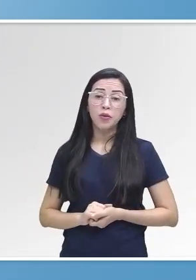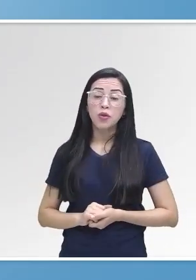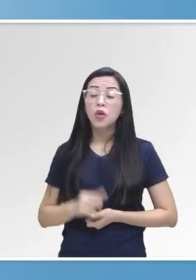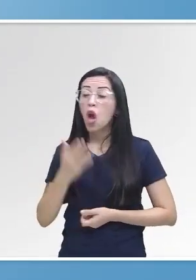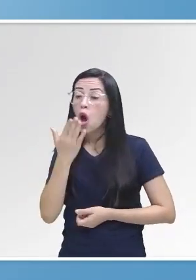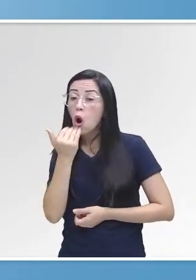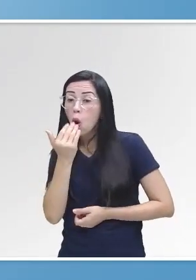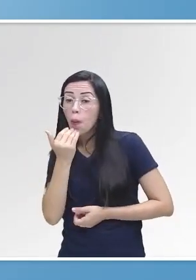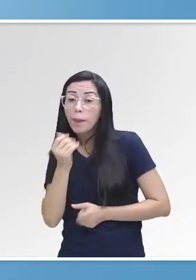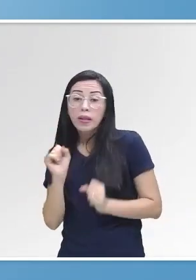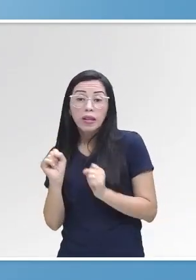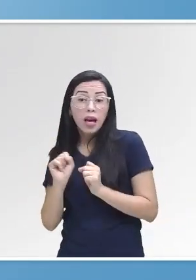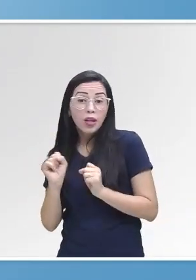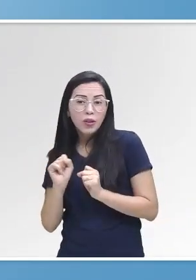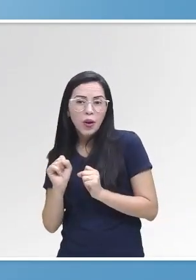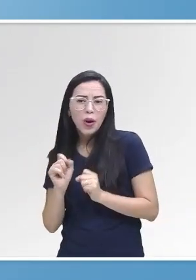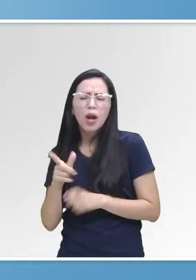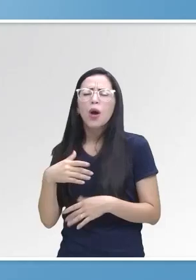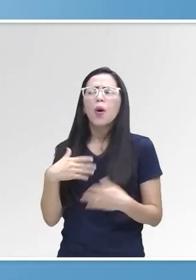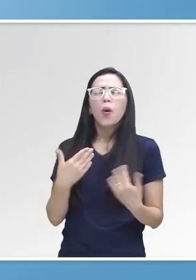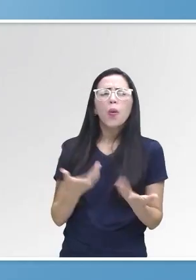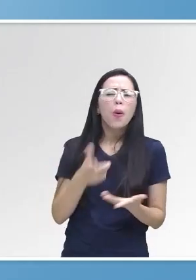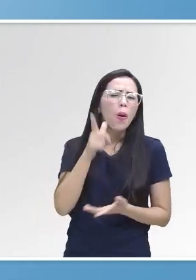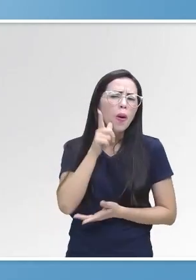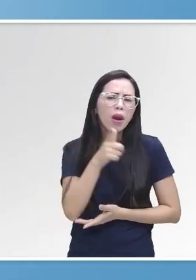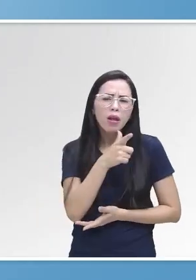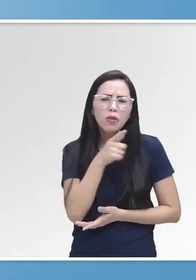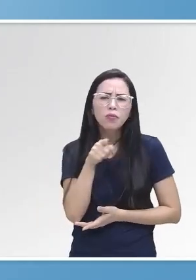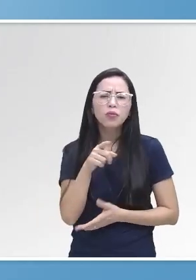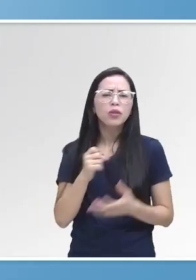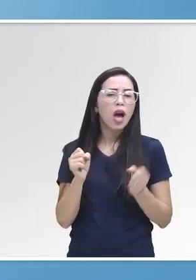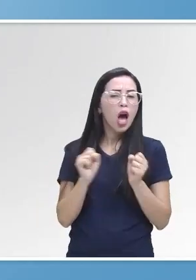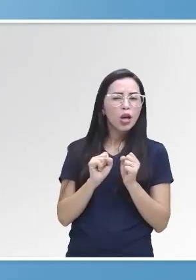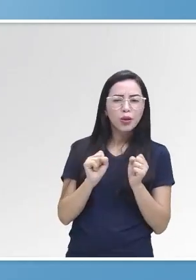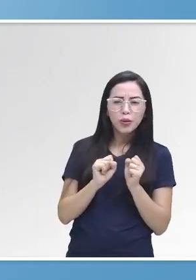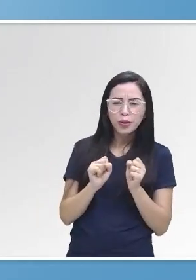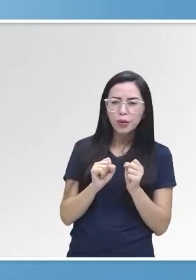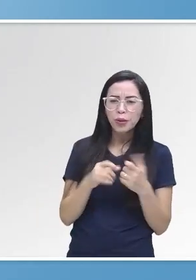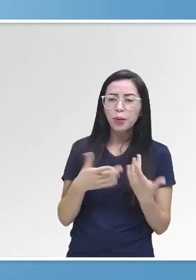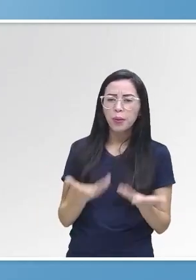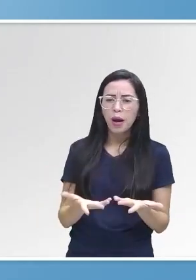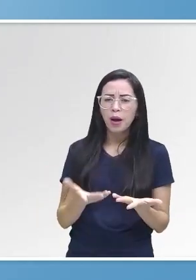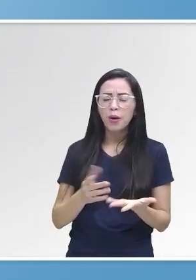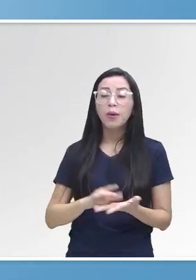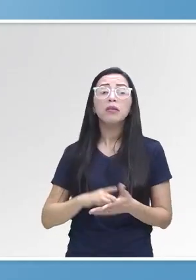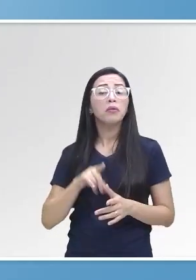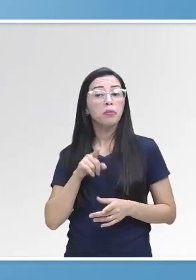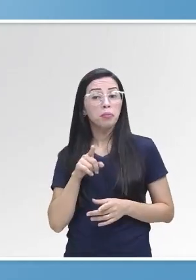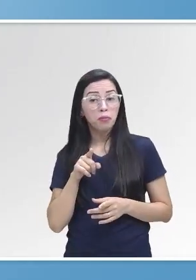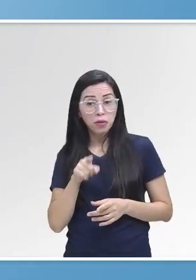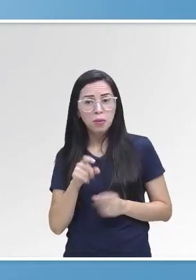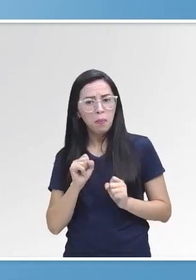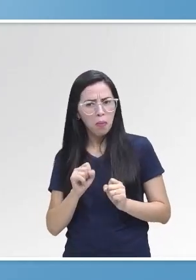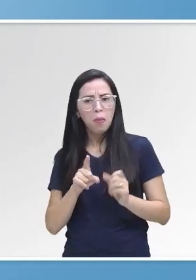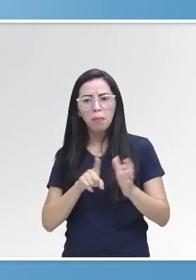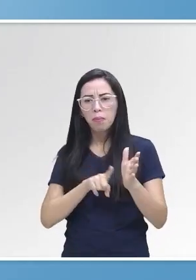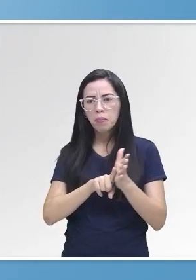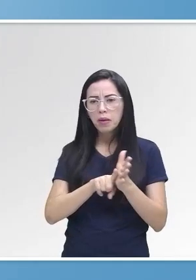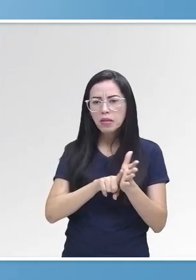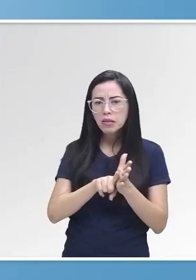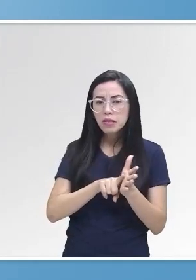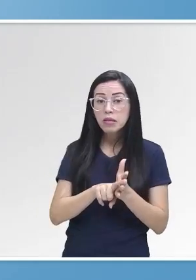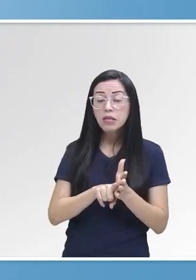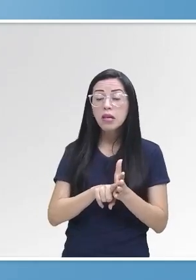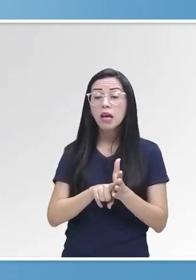de lanche preferido qual antes que você prefere a nossa escola aí você nem faz aquela pesquisa o nome